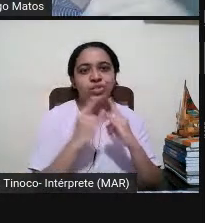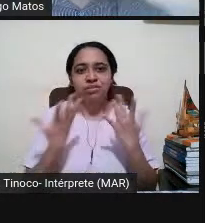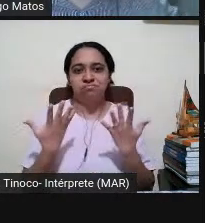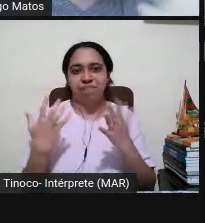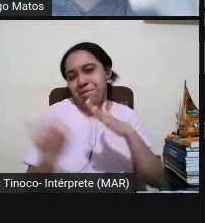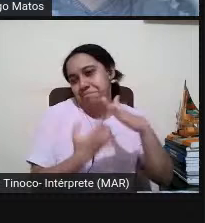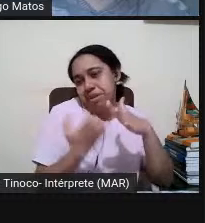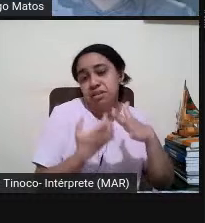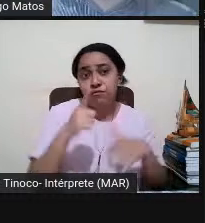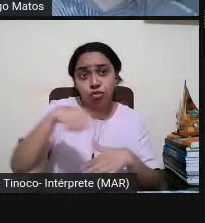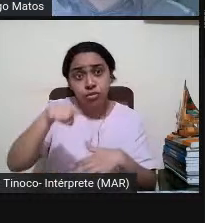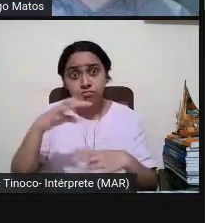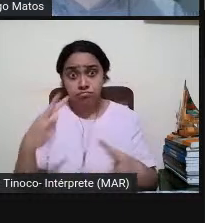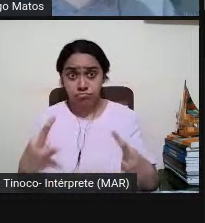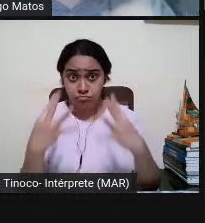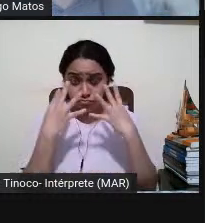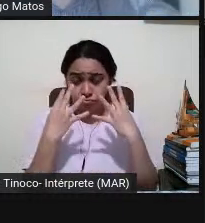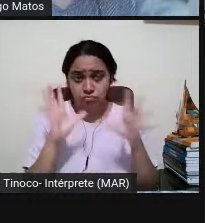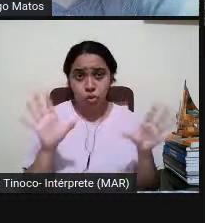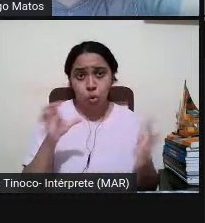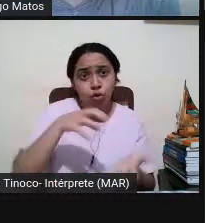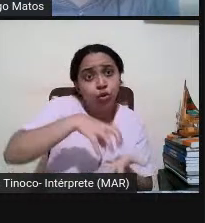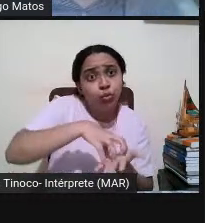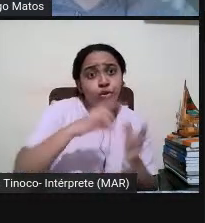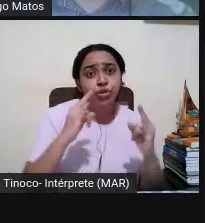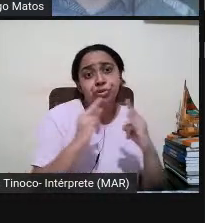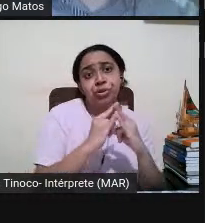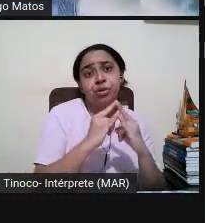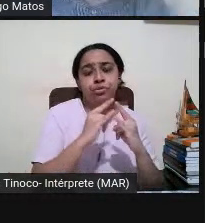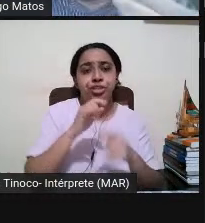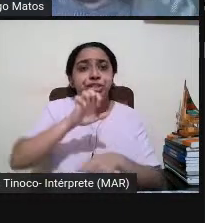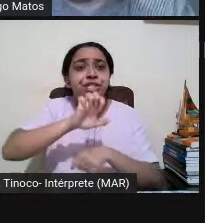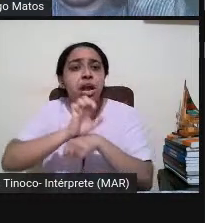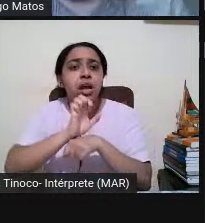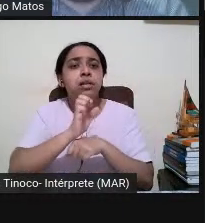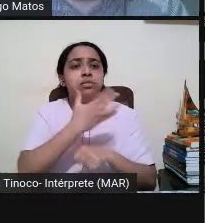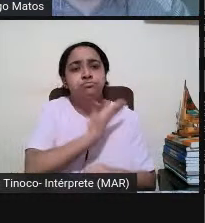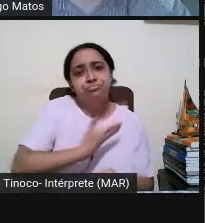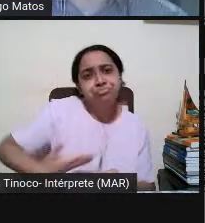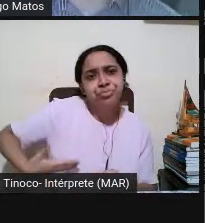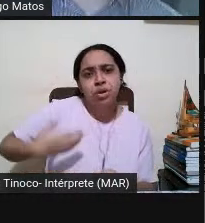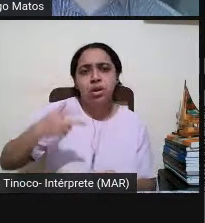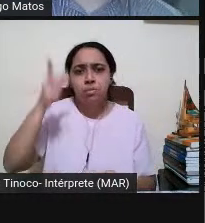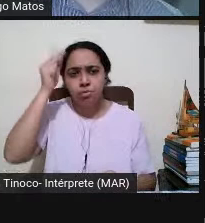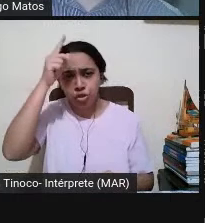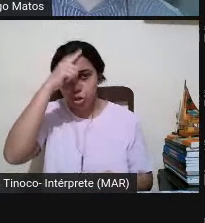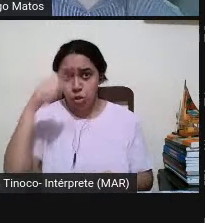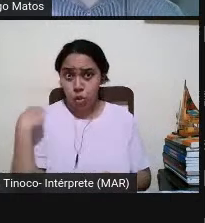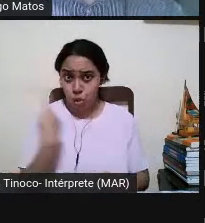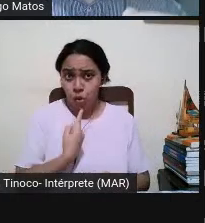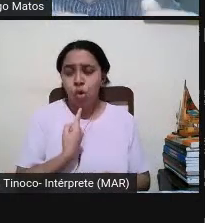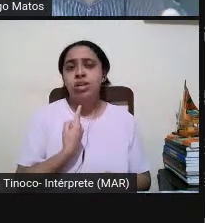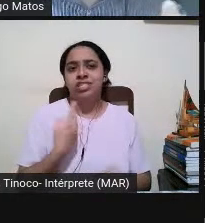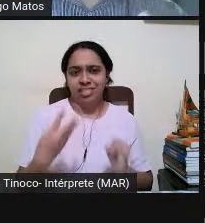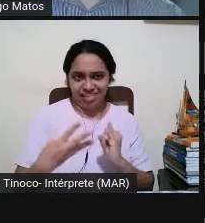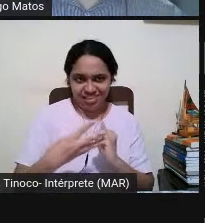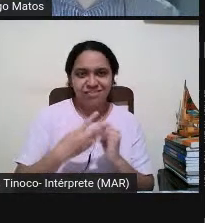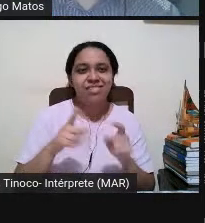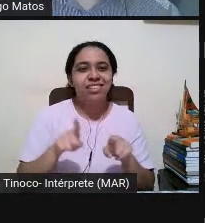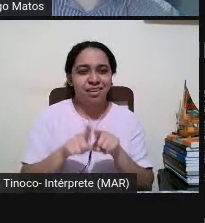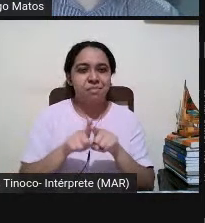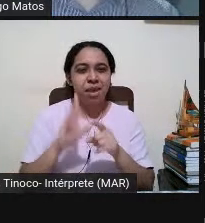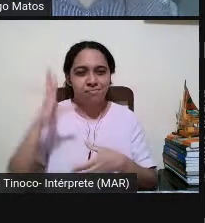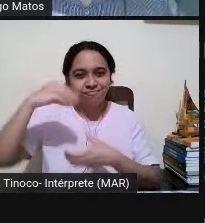aí que é de algum órgão público do município ou do estado ou da União a gente né enquanto isso mano que tá na União também